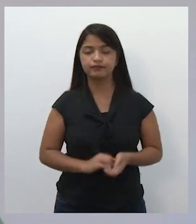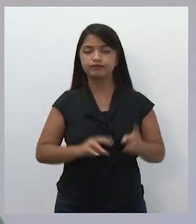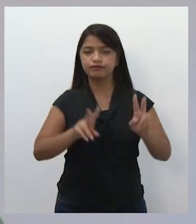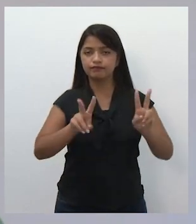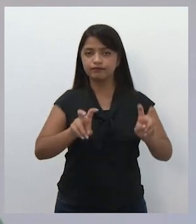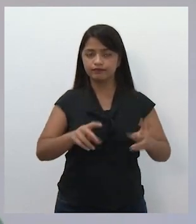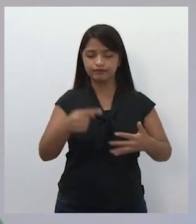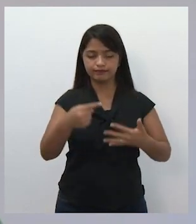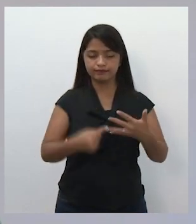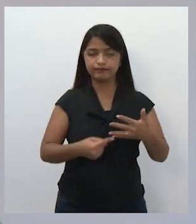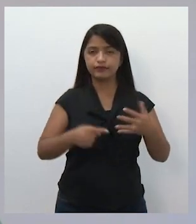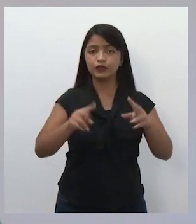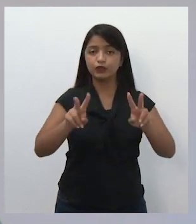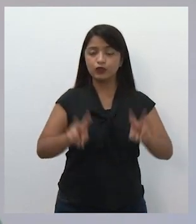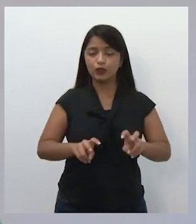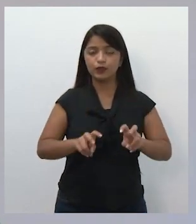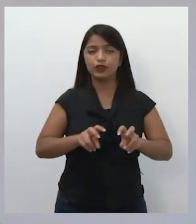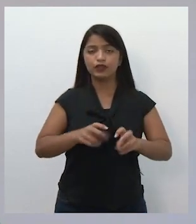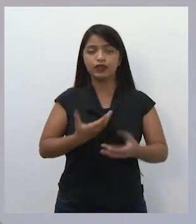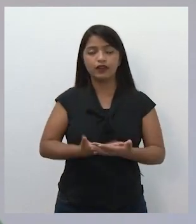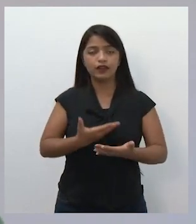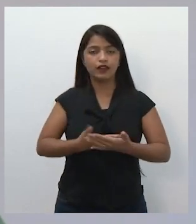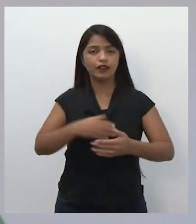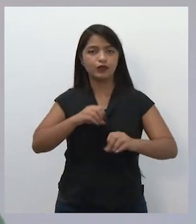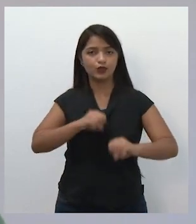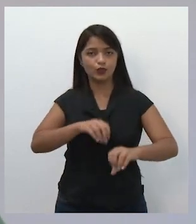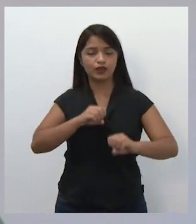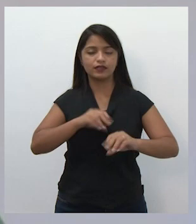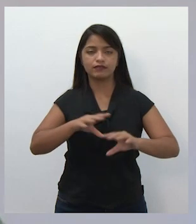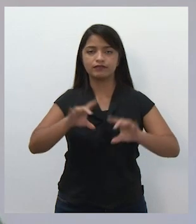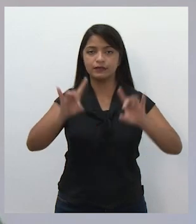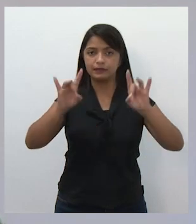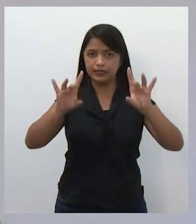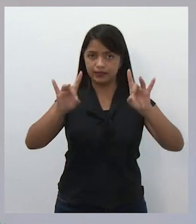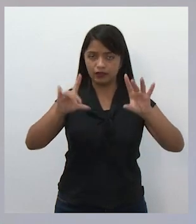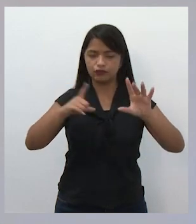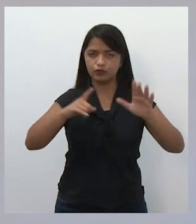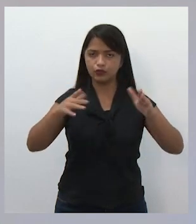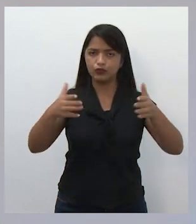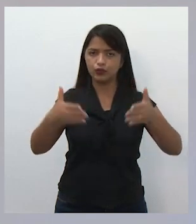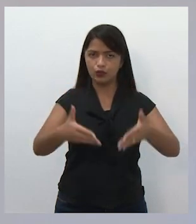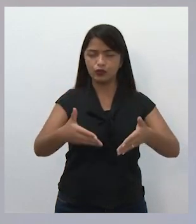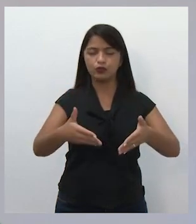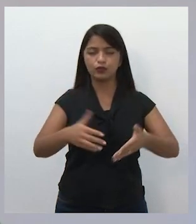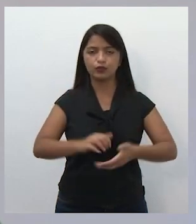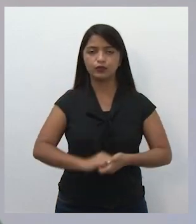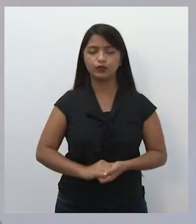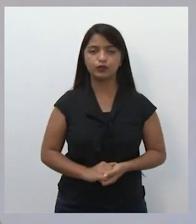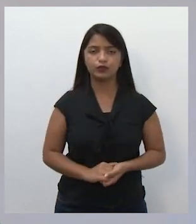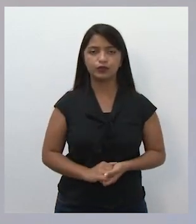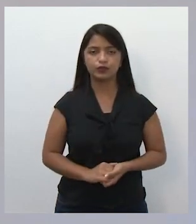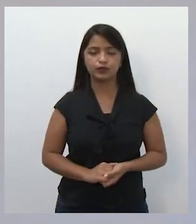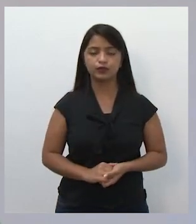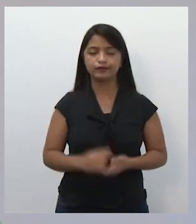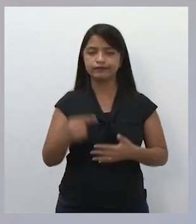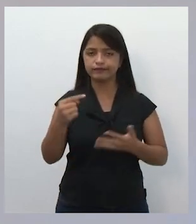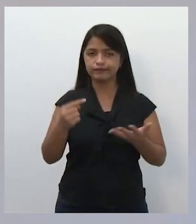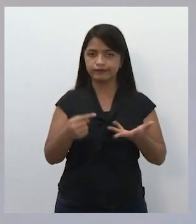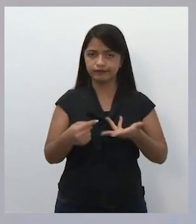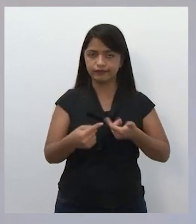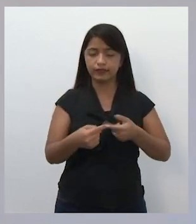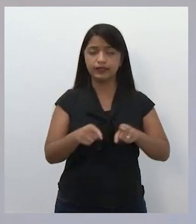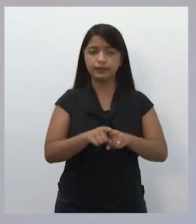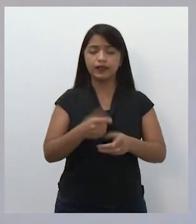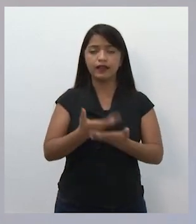questões sobre a educação especial, onde a gente faz foco, tá, nas questões de como incluir o aluno